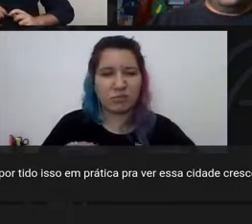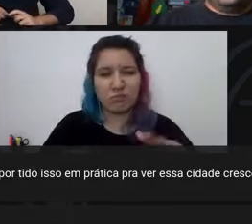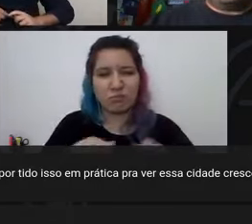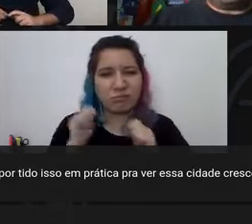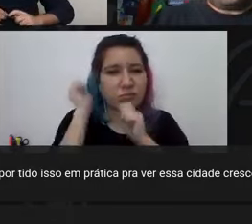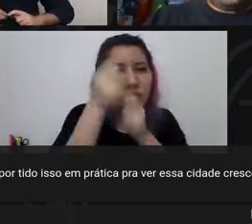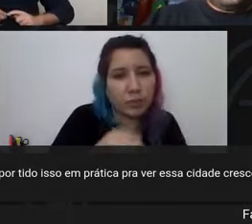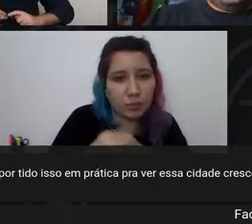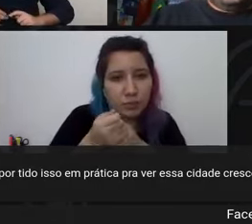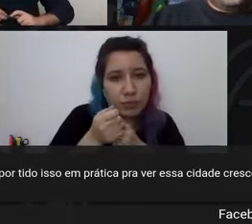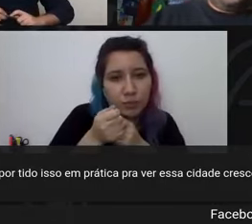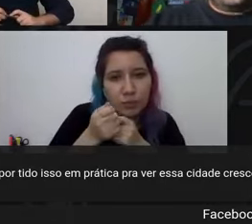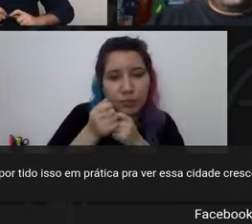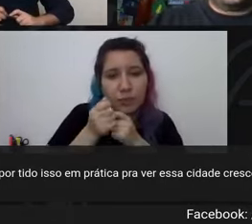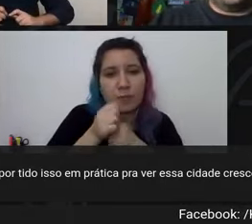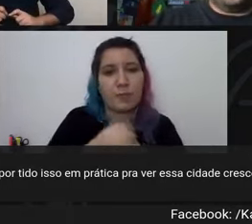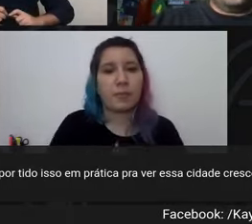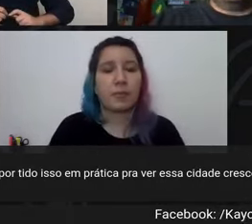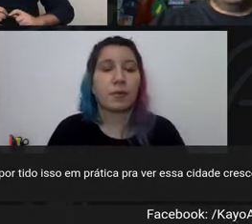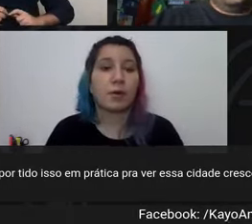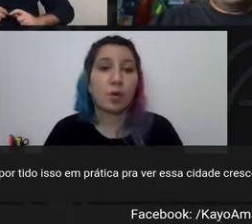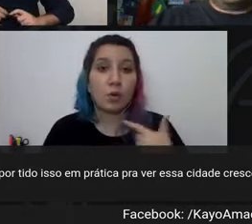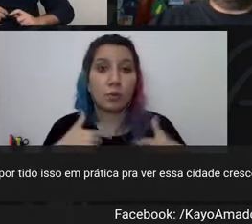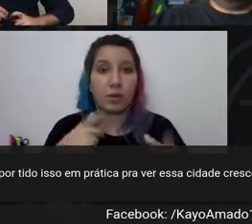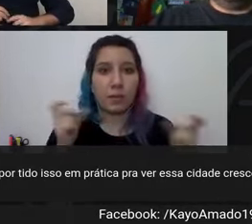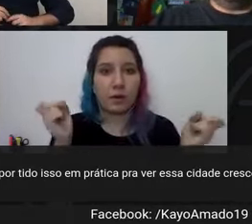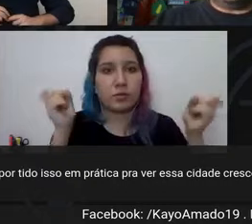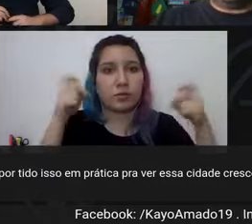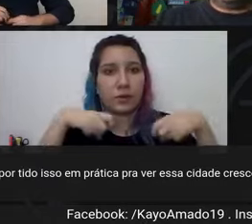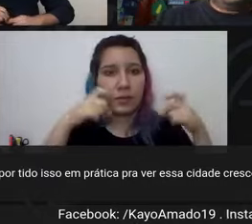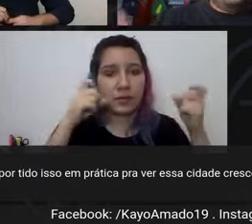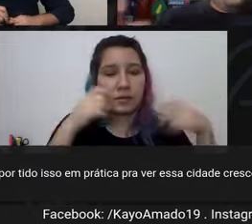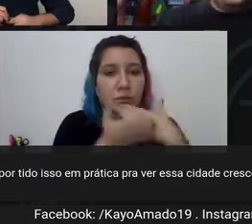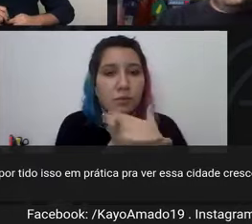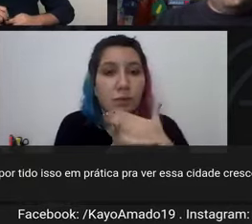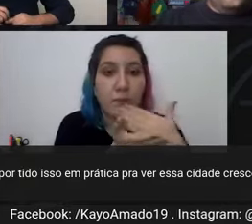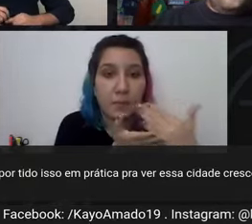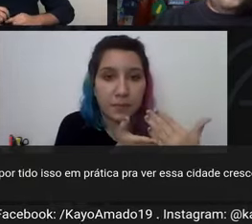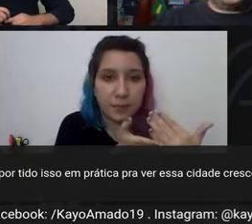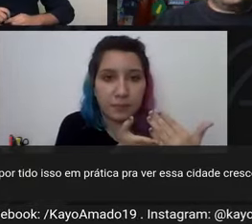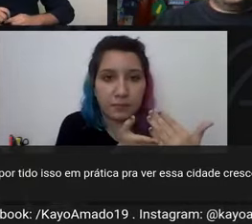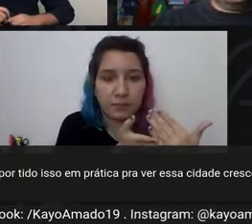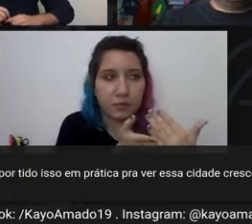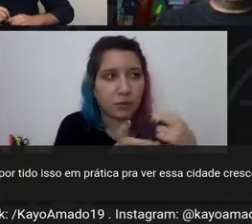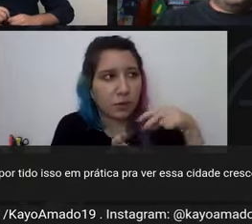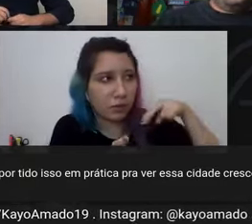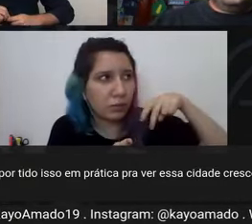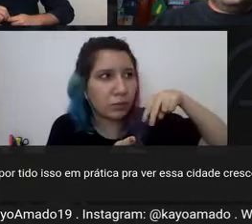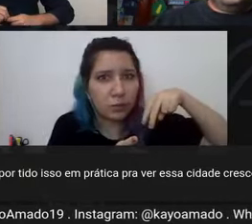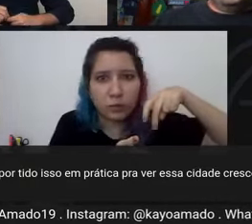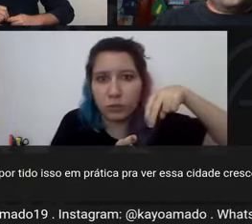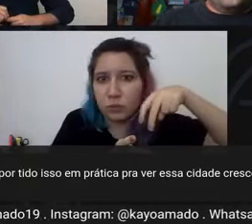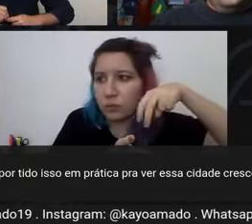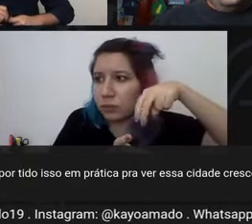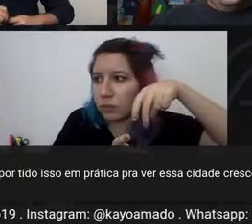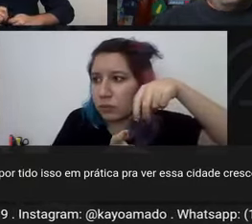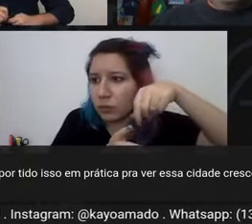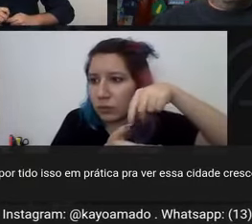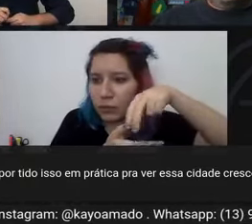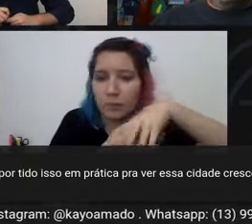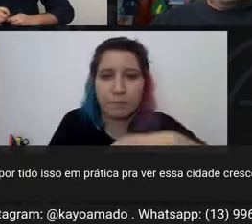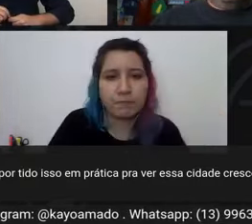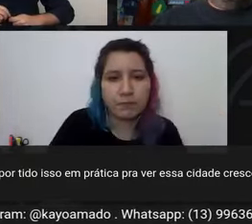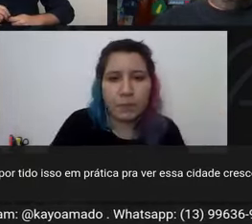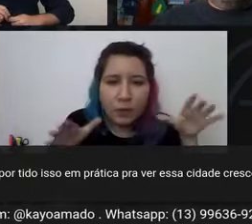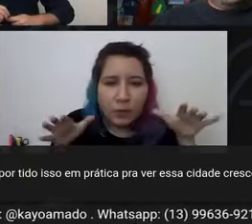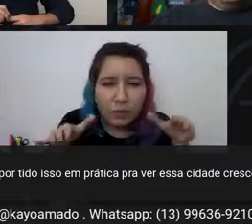trabalho de capacitação com eles, uma coisa que me impressionava, conforme você andava na ilha, os caranguejos ficavam andando, né? E eu falava,